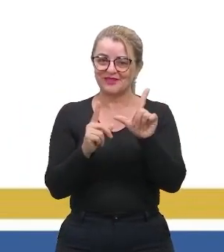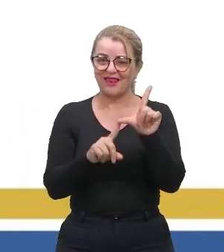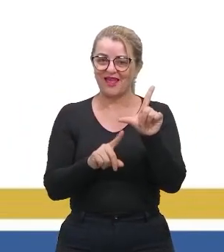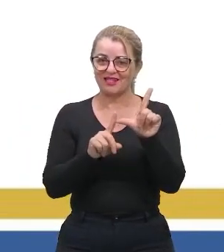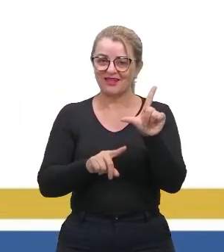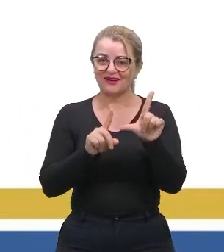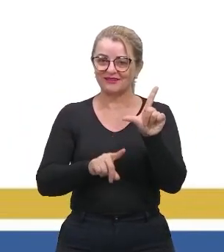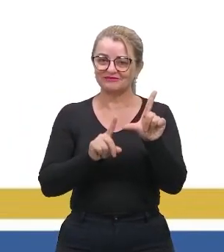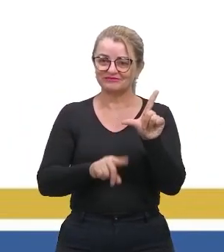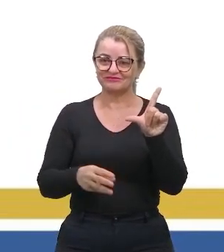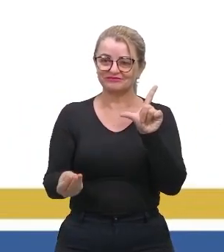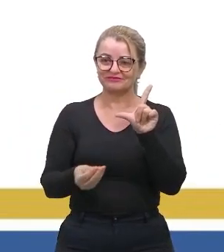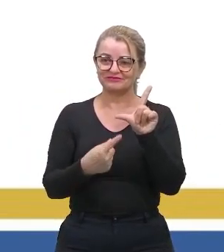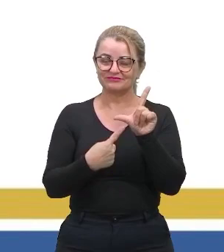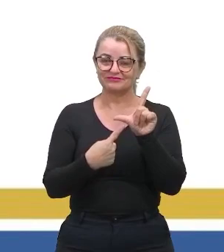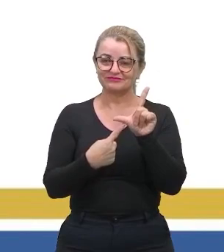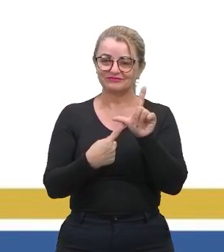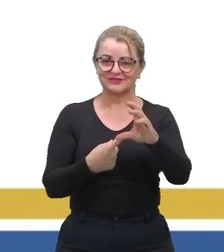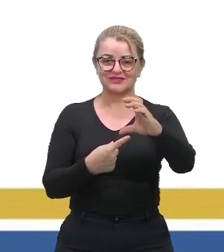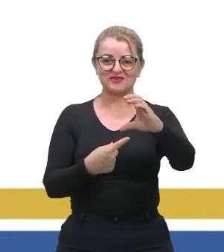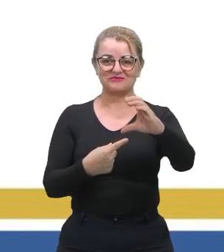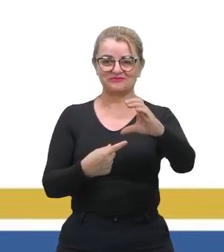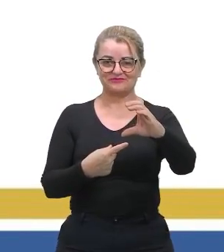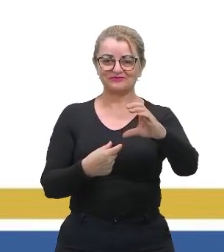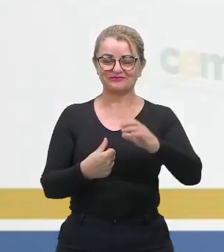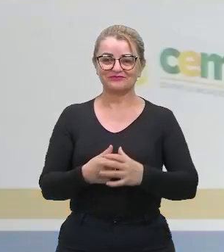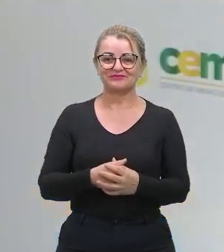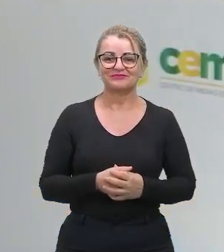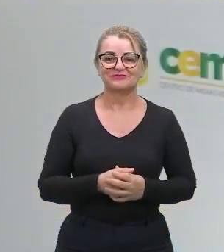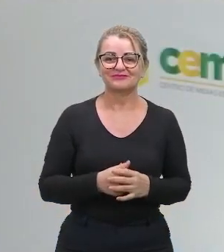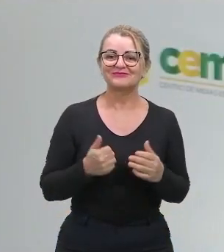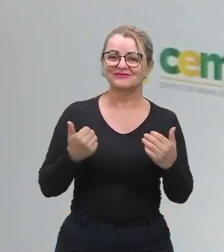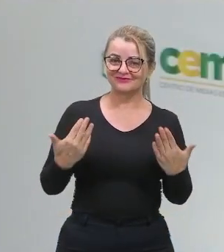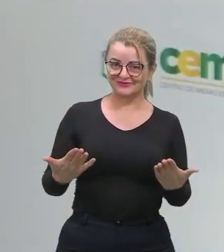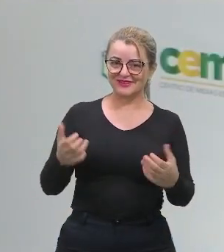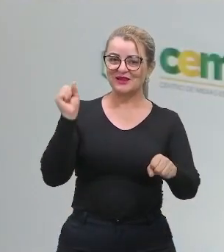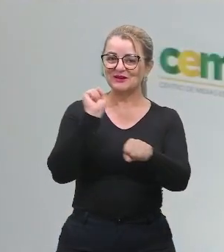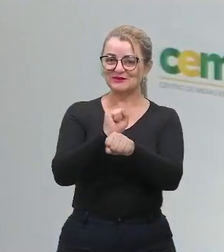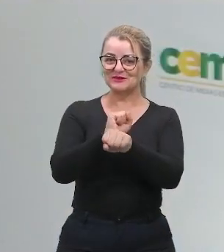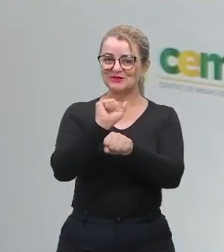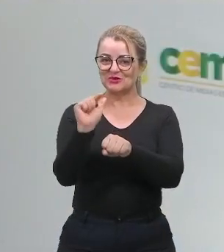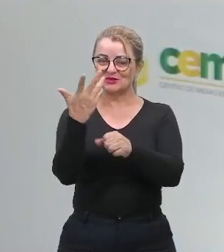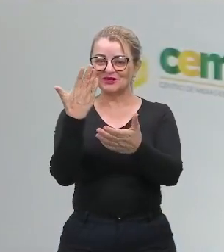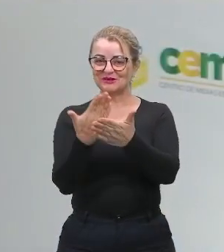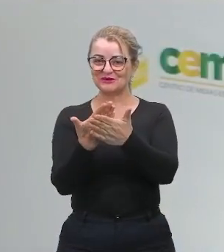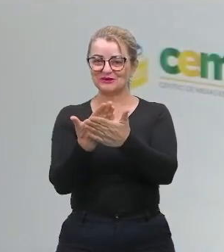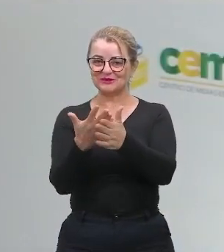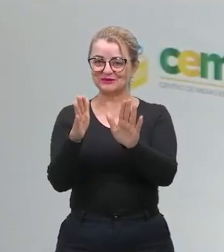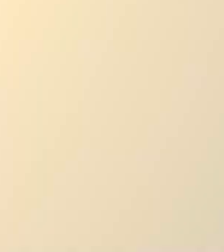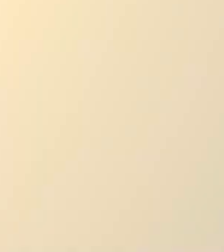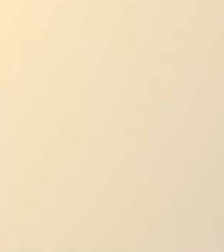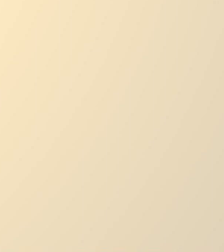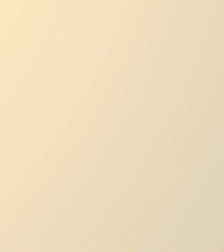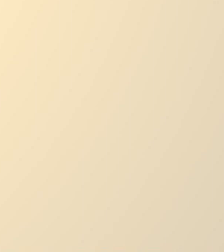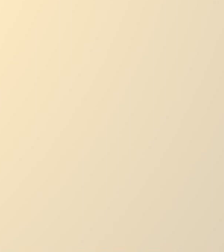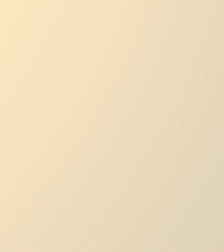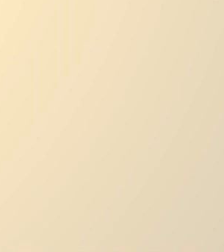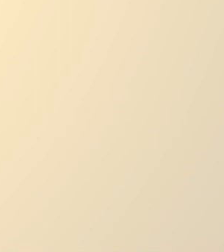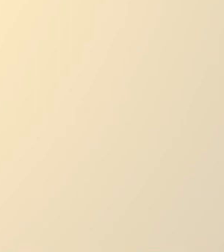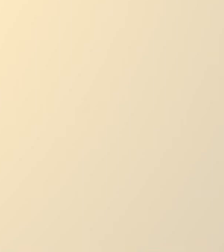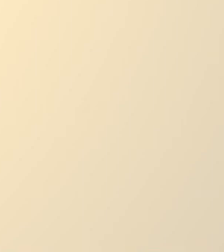alternativa C. Então é isso, eu aguardo você a uma nova questão.